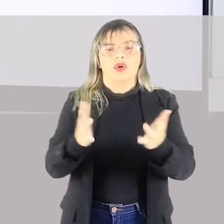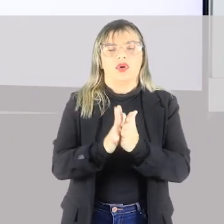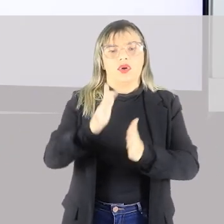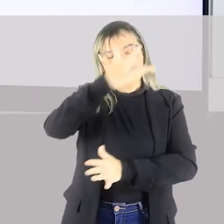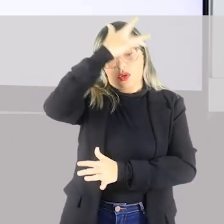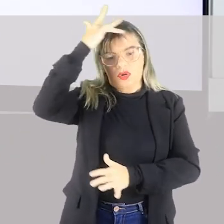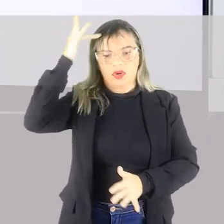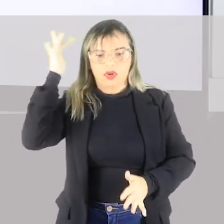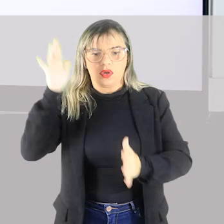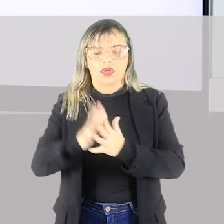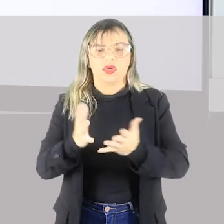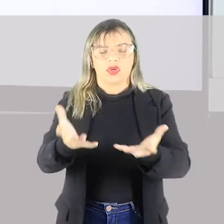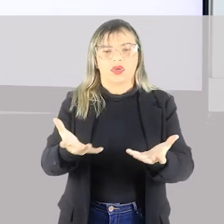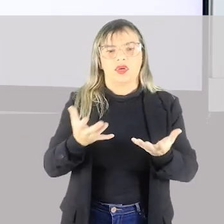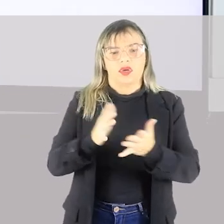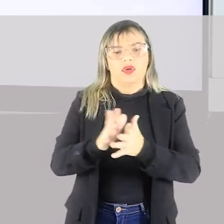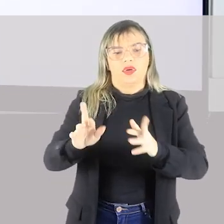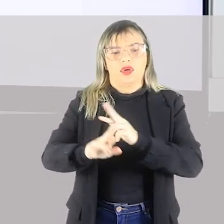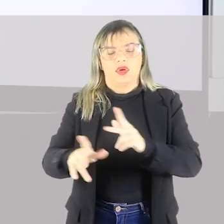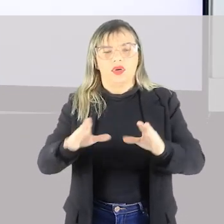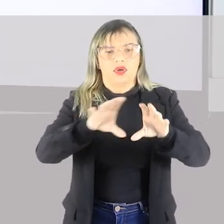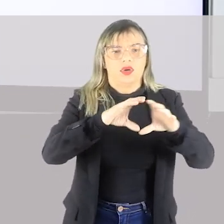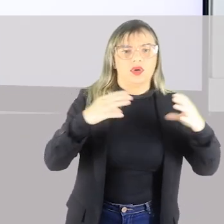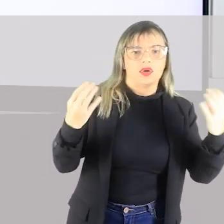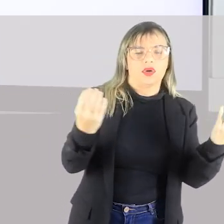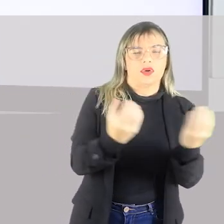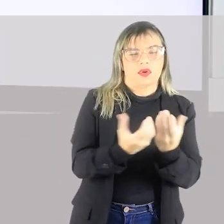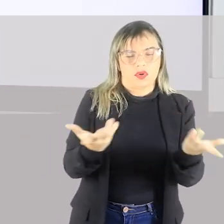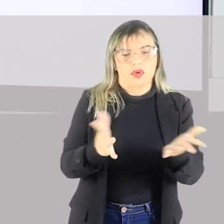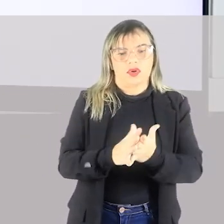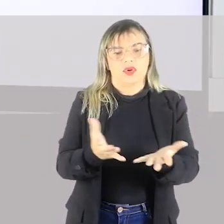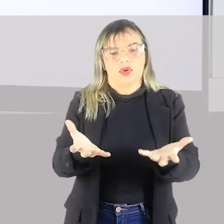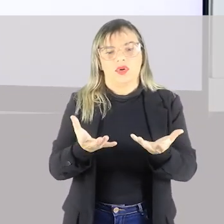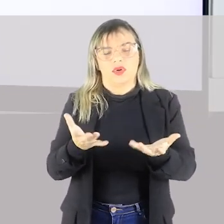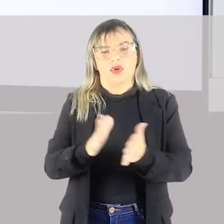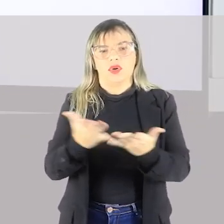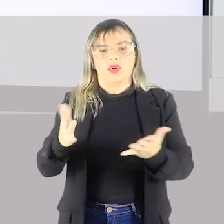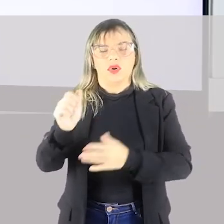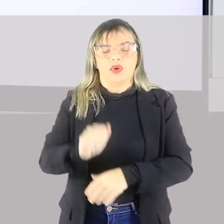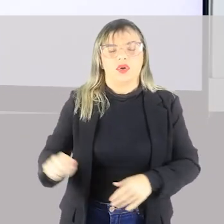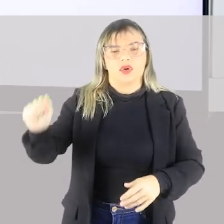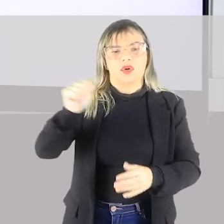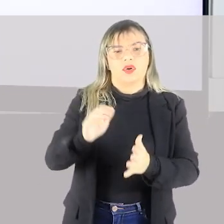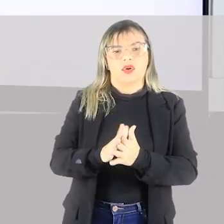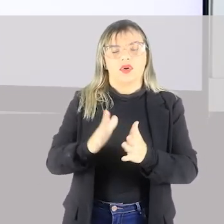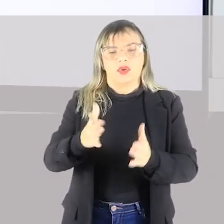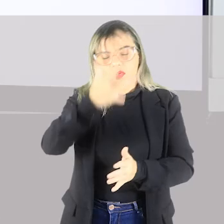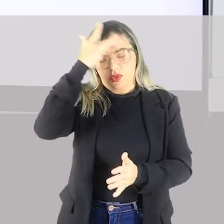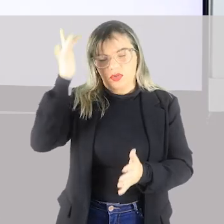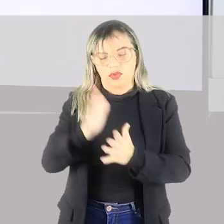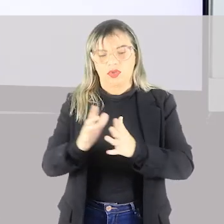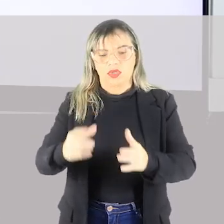interesses diferentes. O interesse da comunidade, o interesse, né, da associação de moradores e tal.